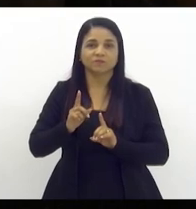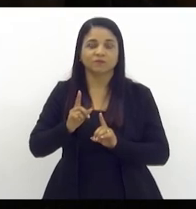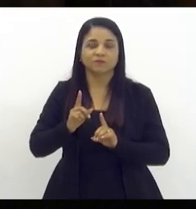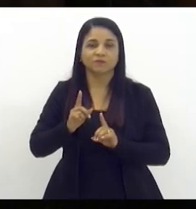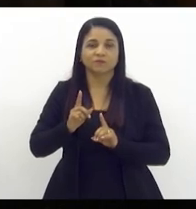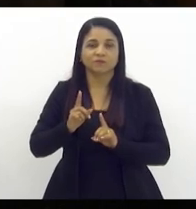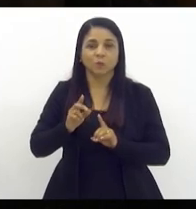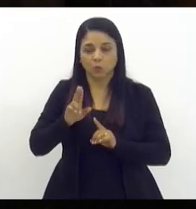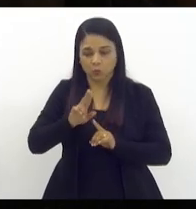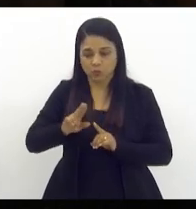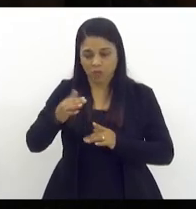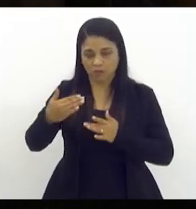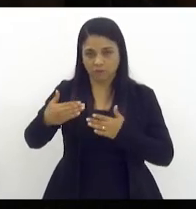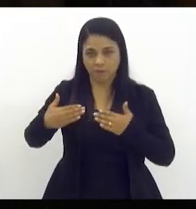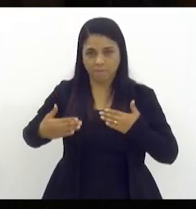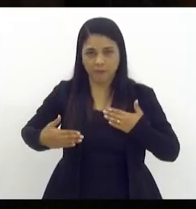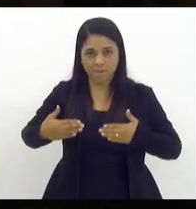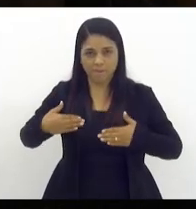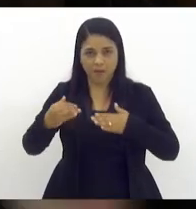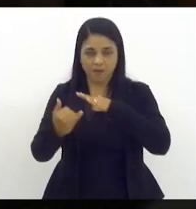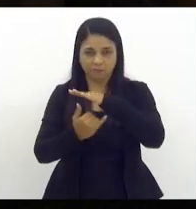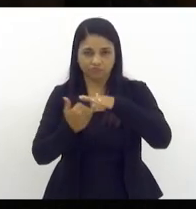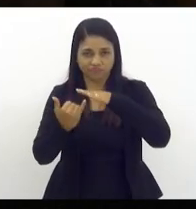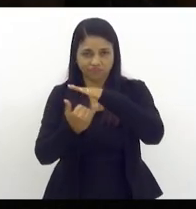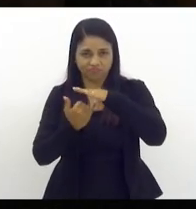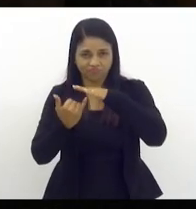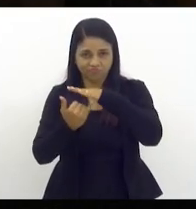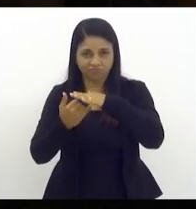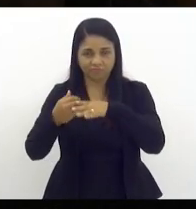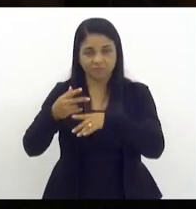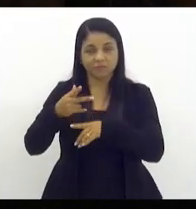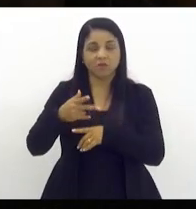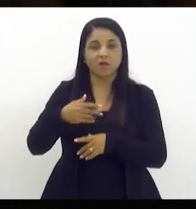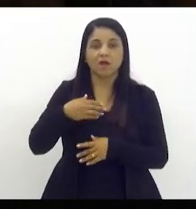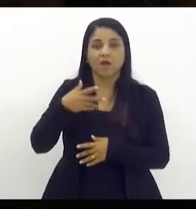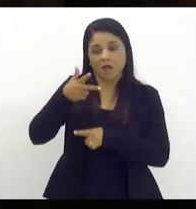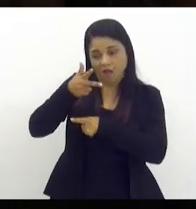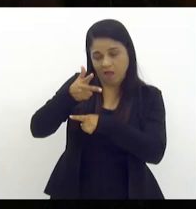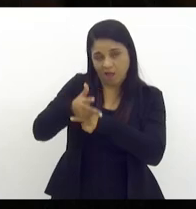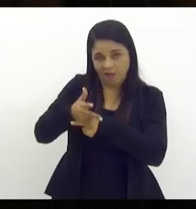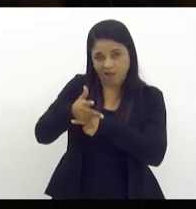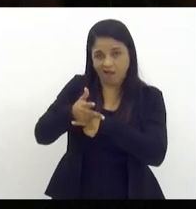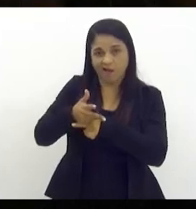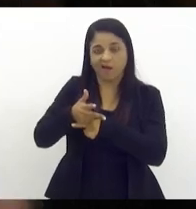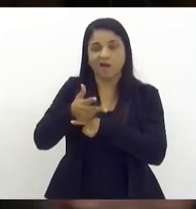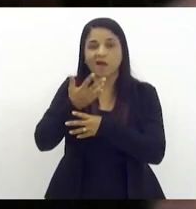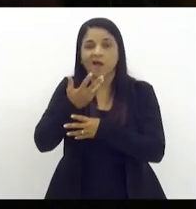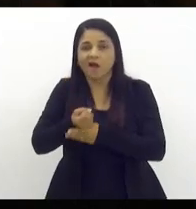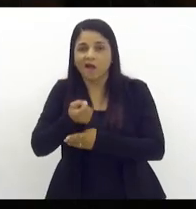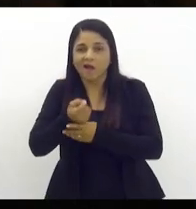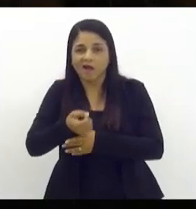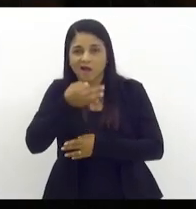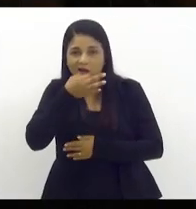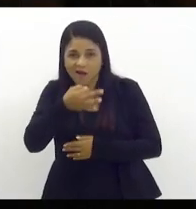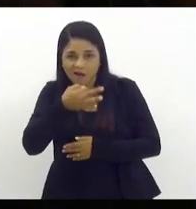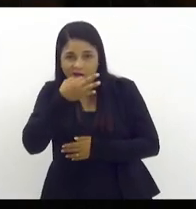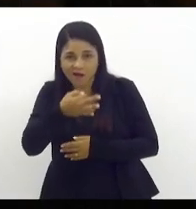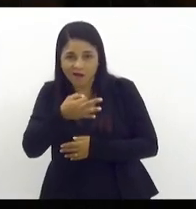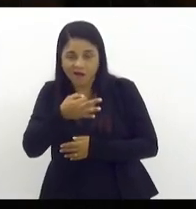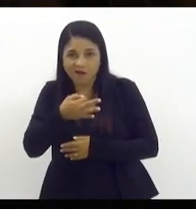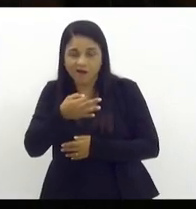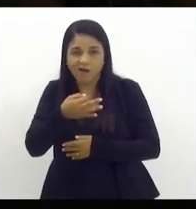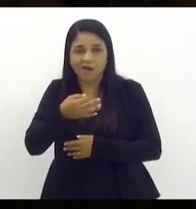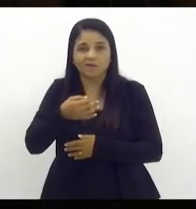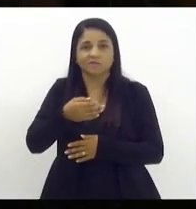corporais e institucionais de áudio e vídeo utilizados para gravações